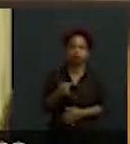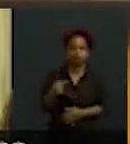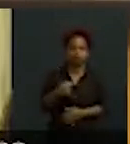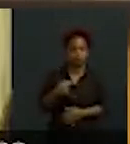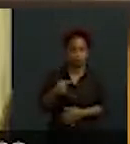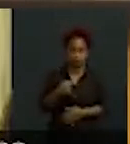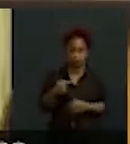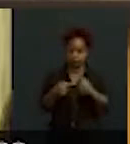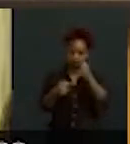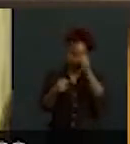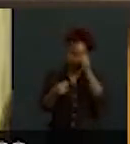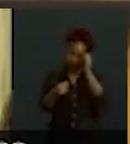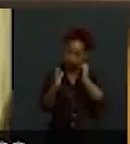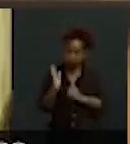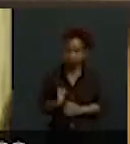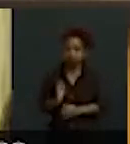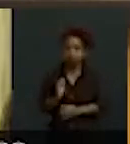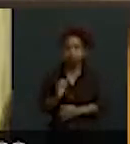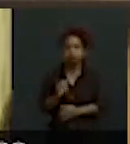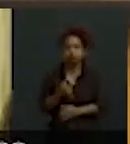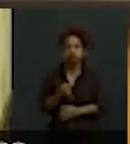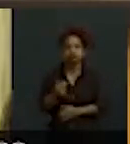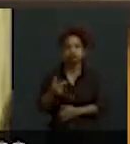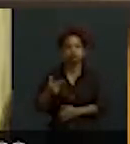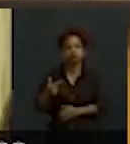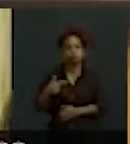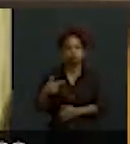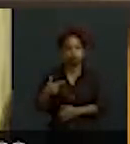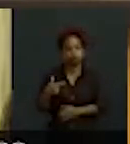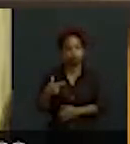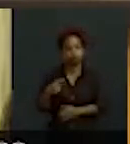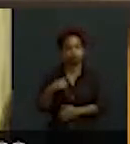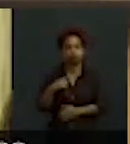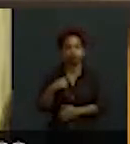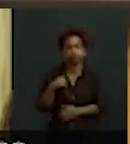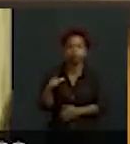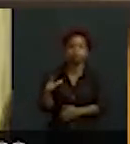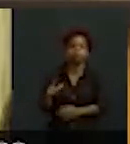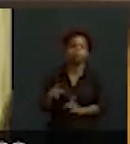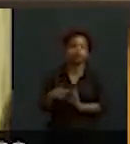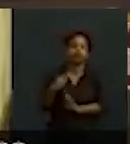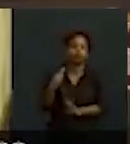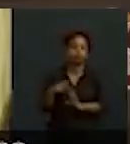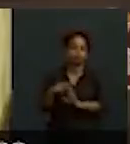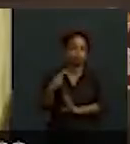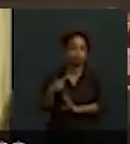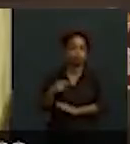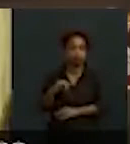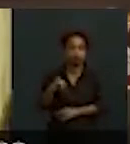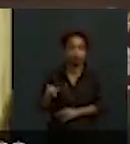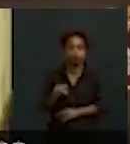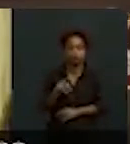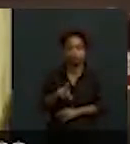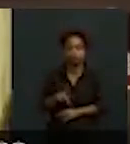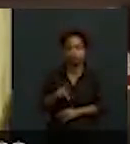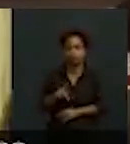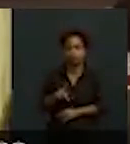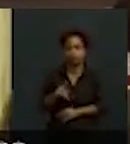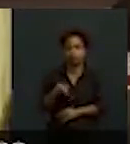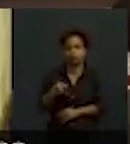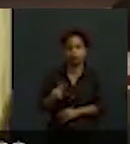1077 de 2002, alterada pela Resolução GPGJ número